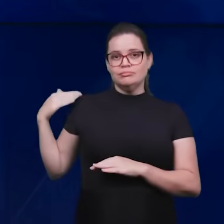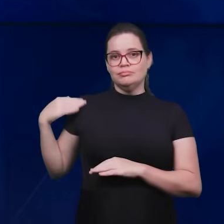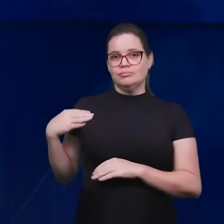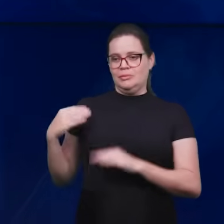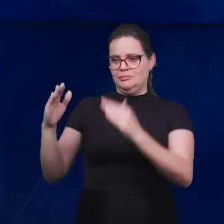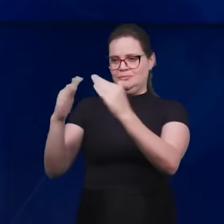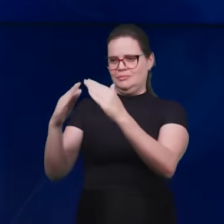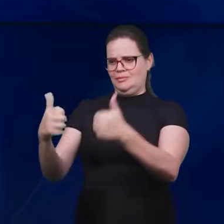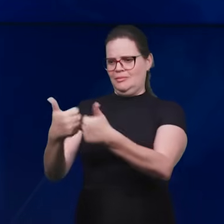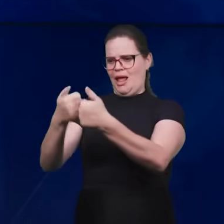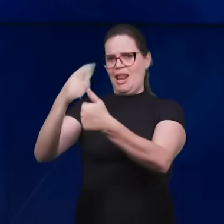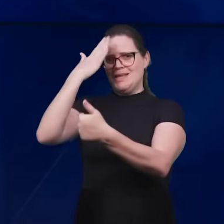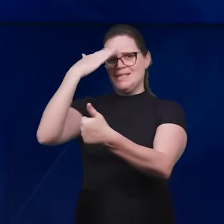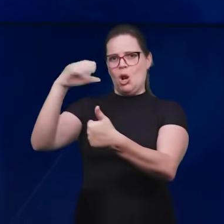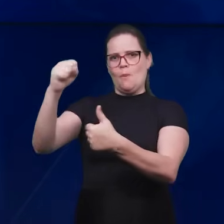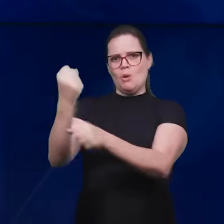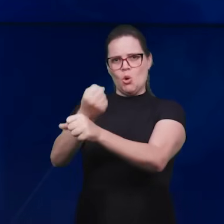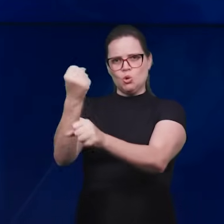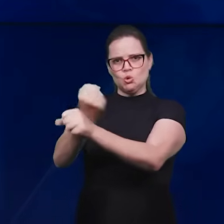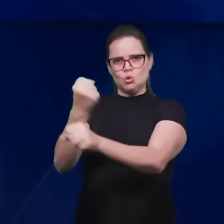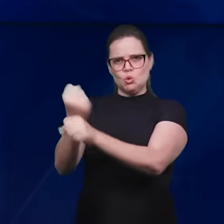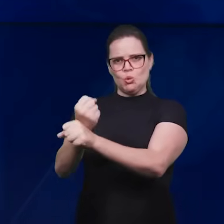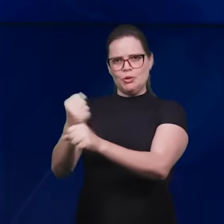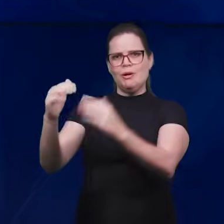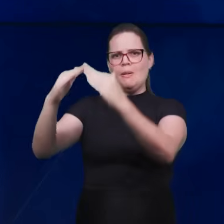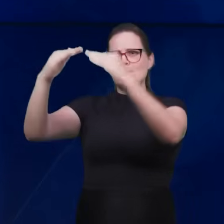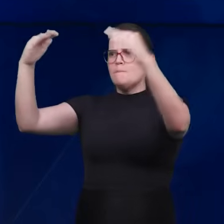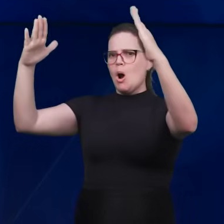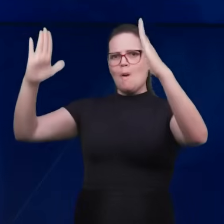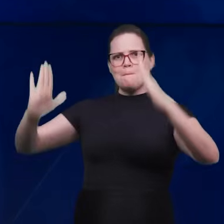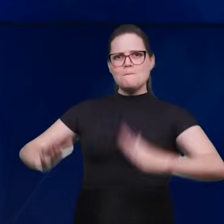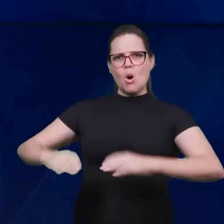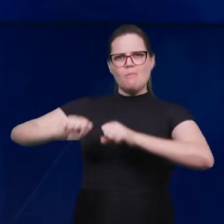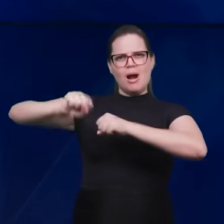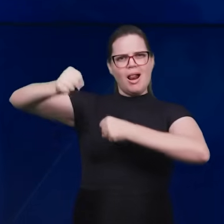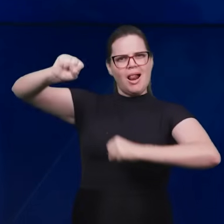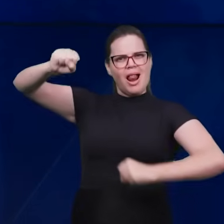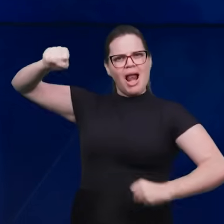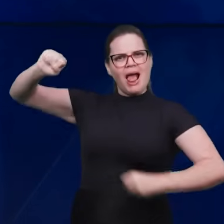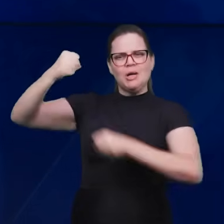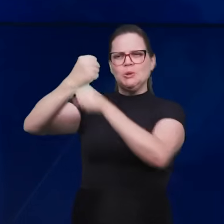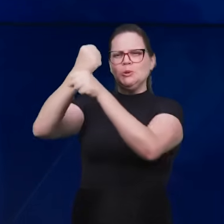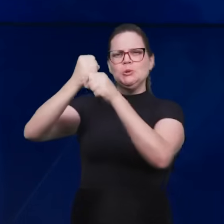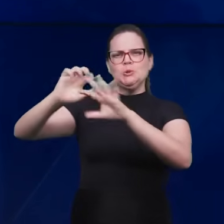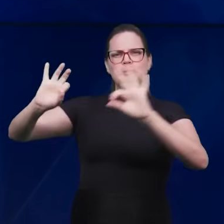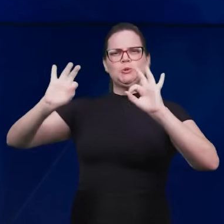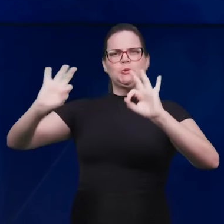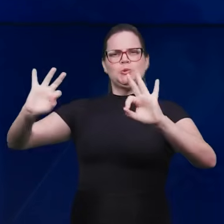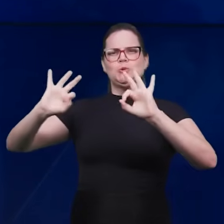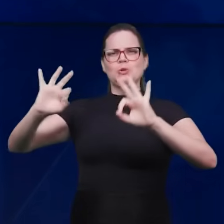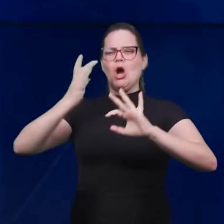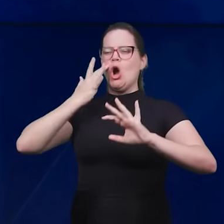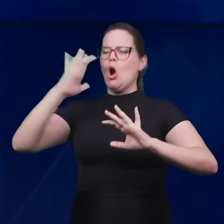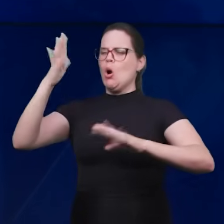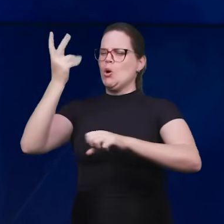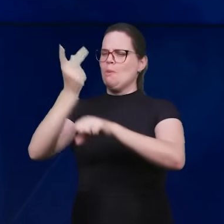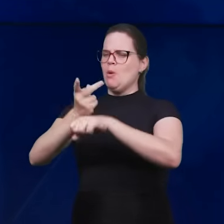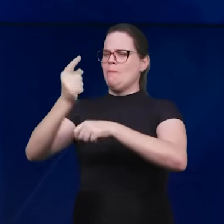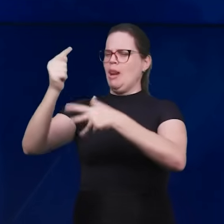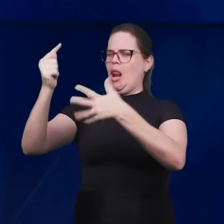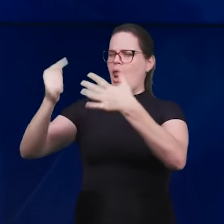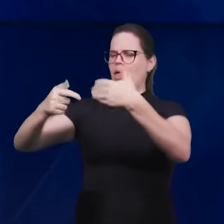que era o templo de Salomão, o lugar que o Senhor tinha escolhido. Porque a arca foi transitória, ela